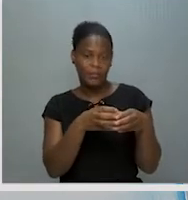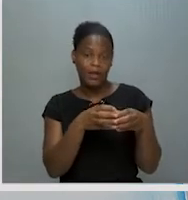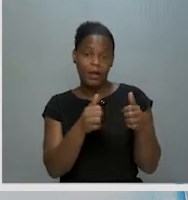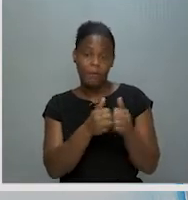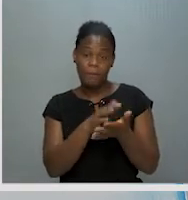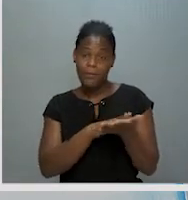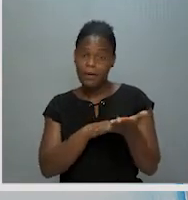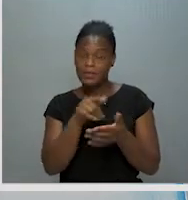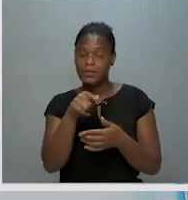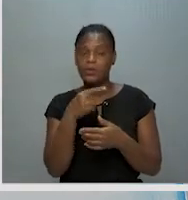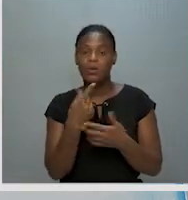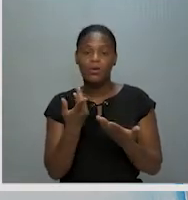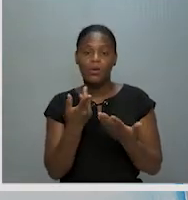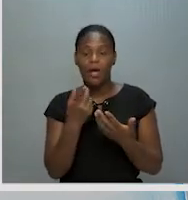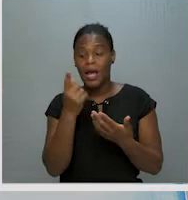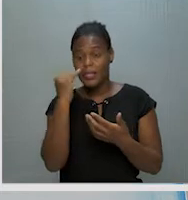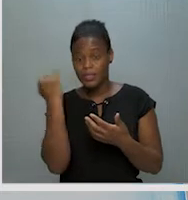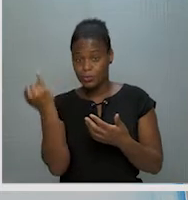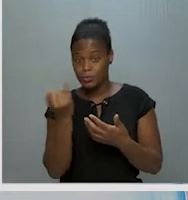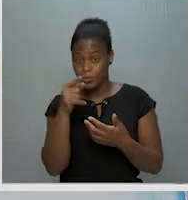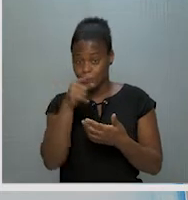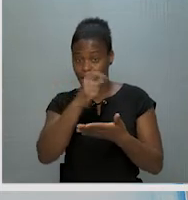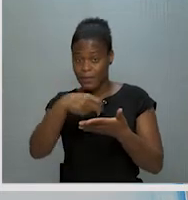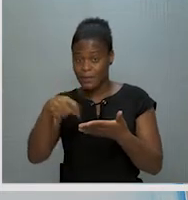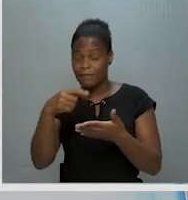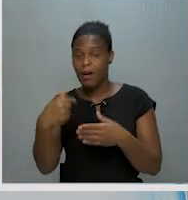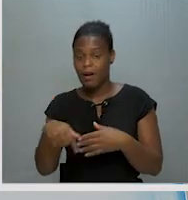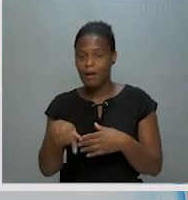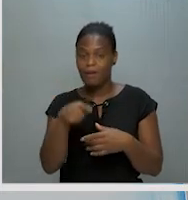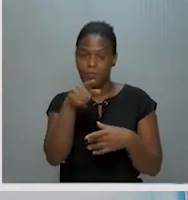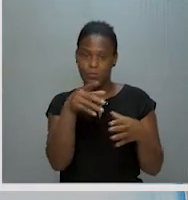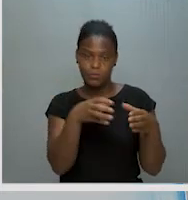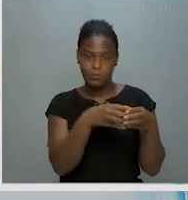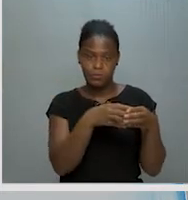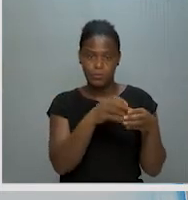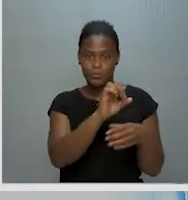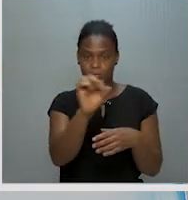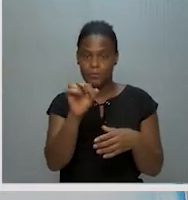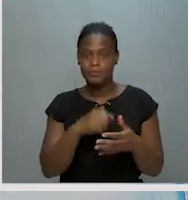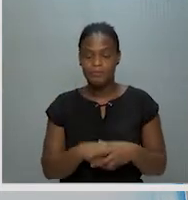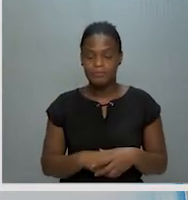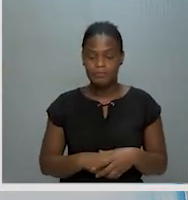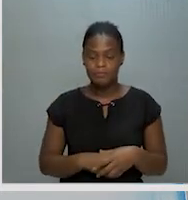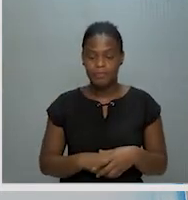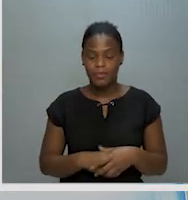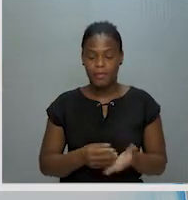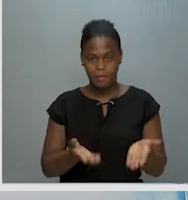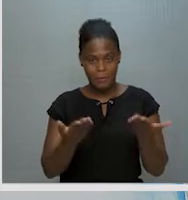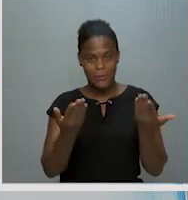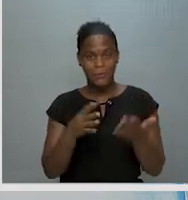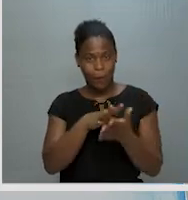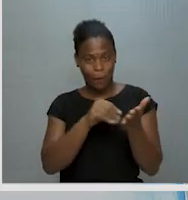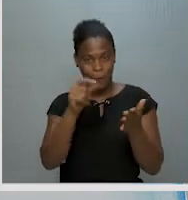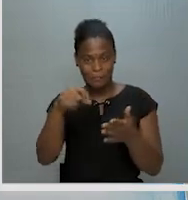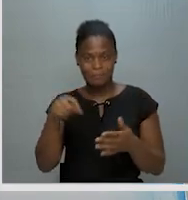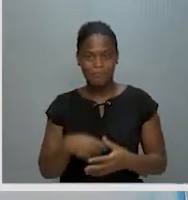com base nisto, vocês vão escrever aquelas instituições que existem nas vossas comunidades. Então, vamos a isso,